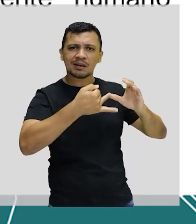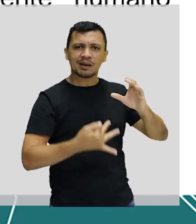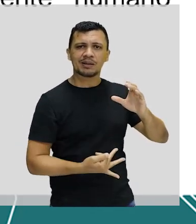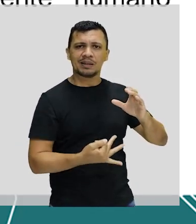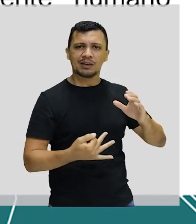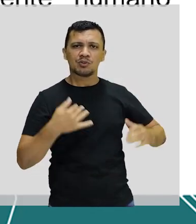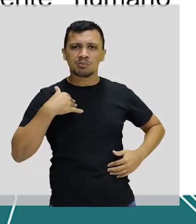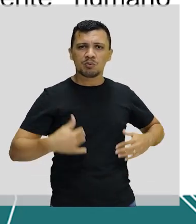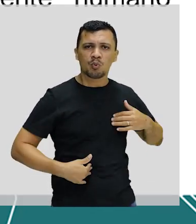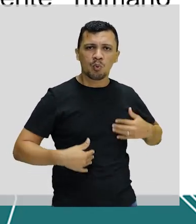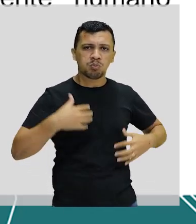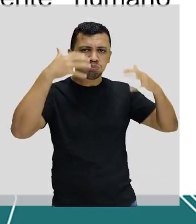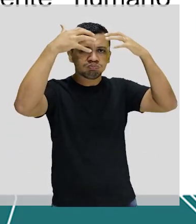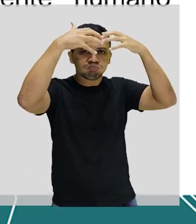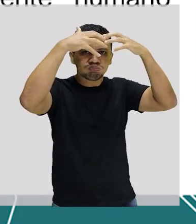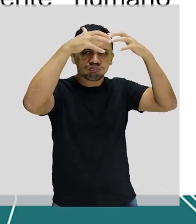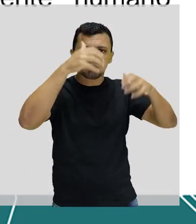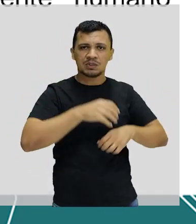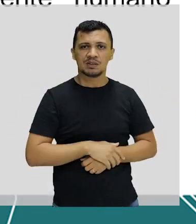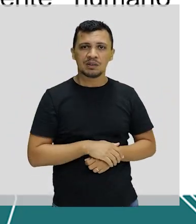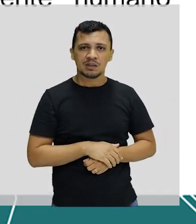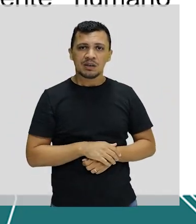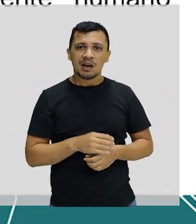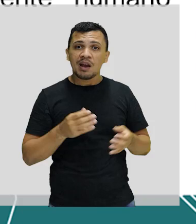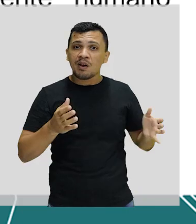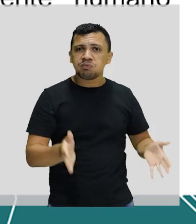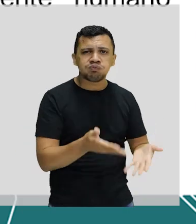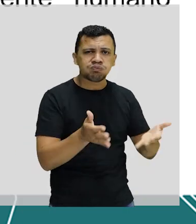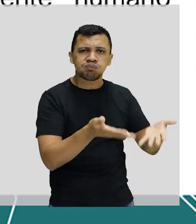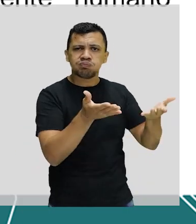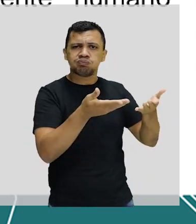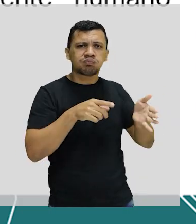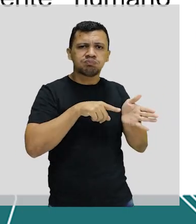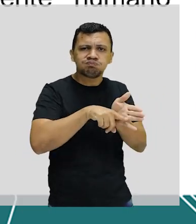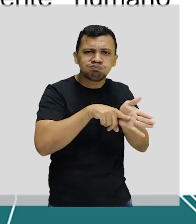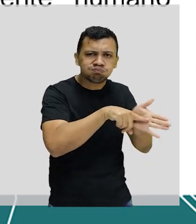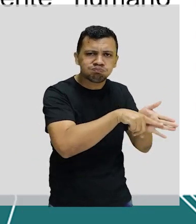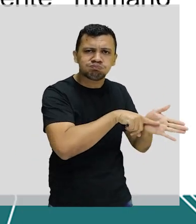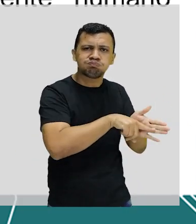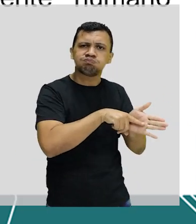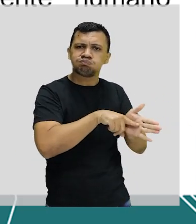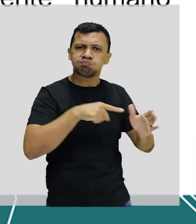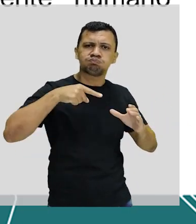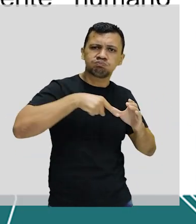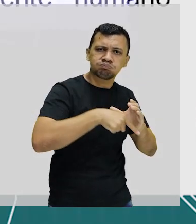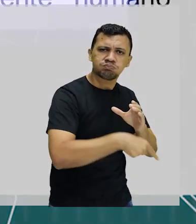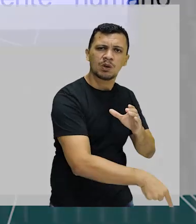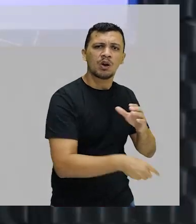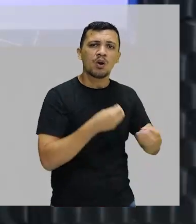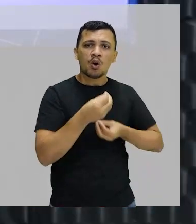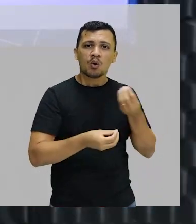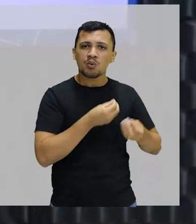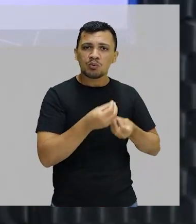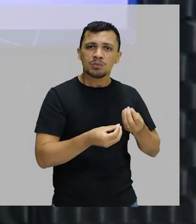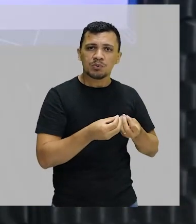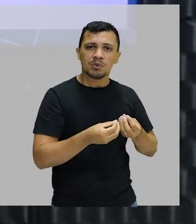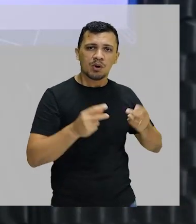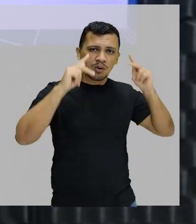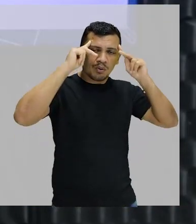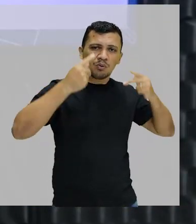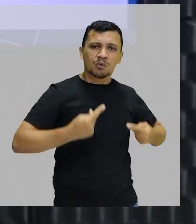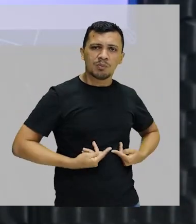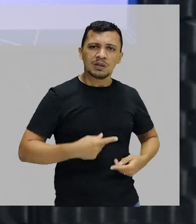uma série de estudiosos a realizarem pesquisas mais aprofundadas acerca do coeficiente humano existente na